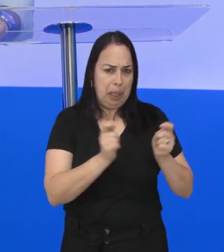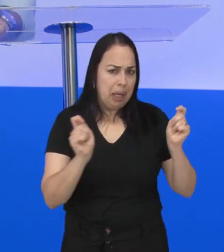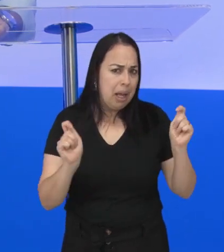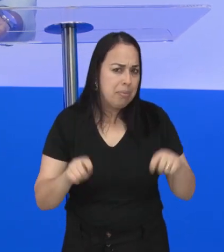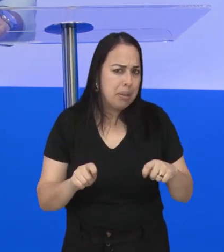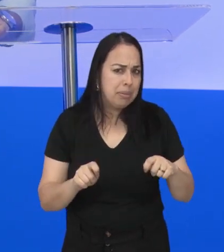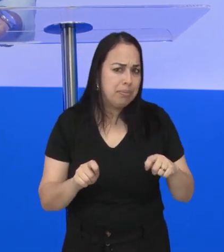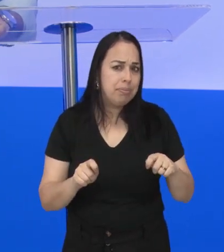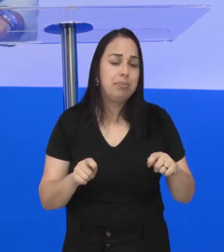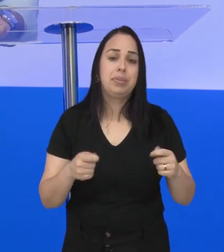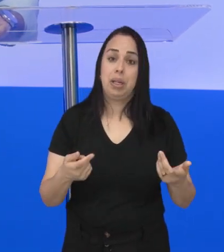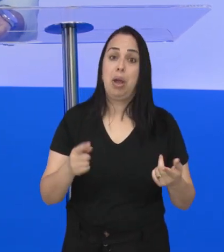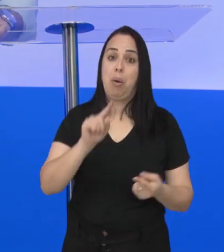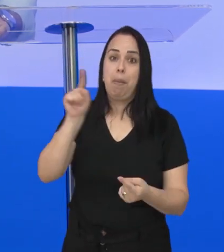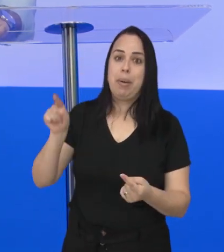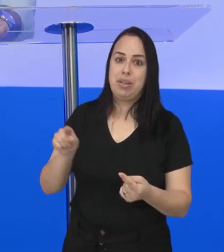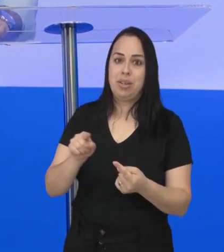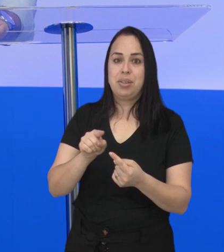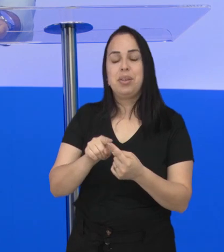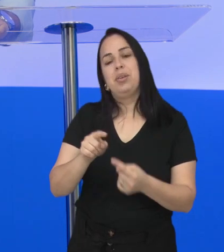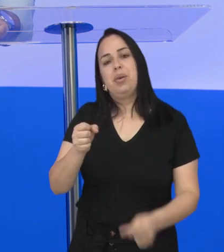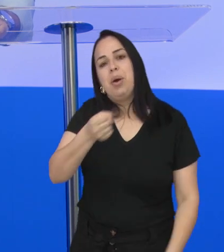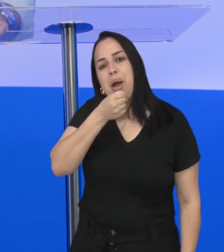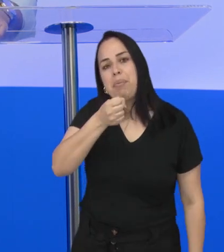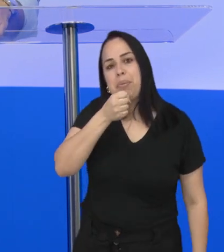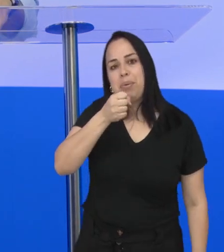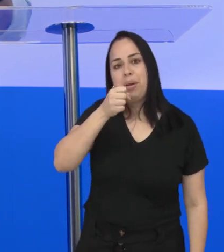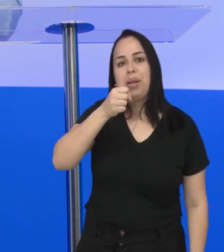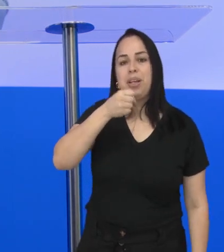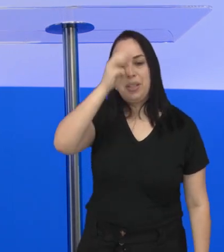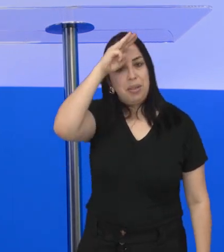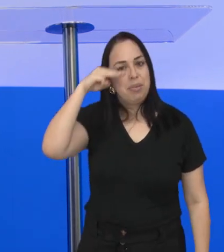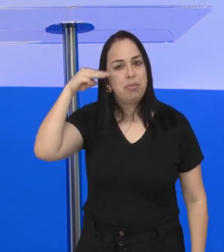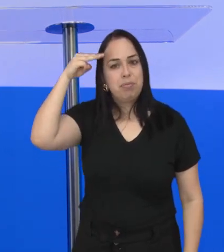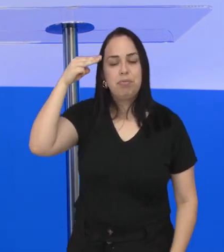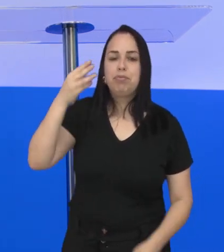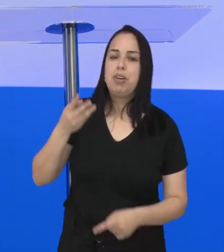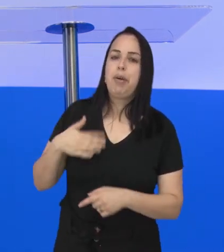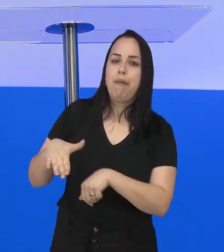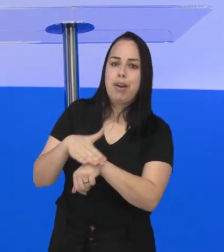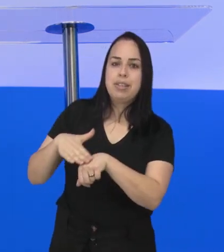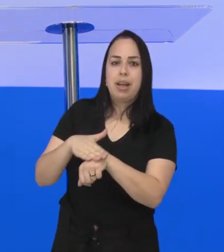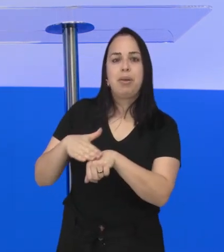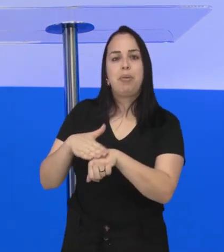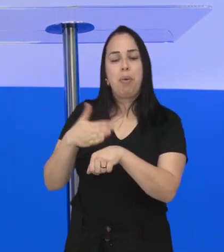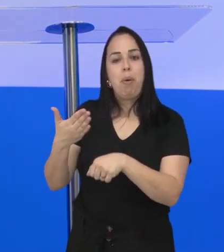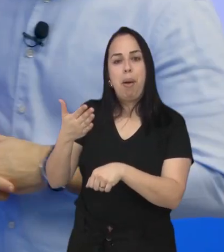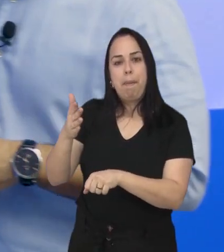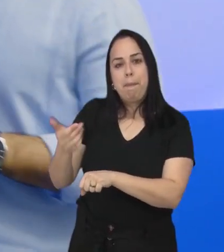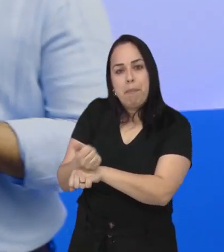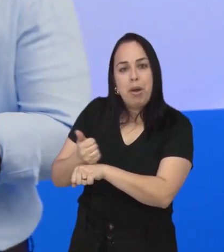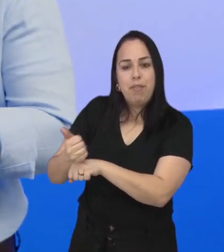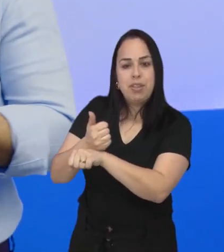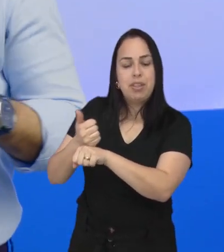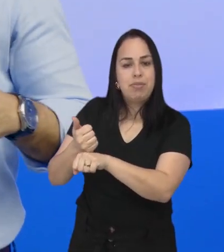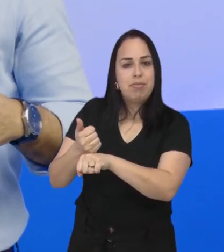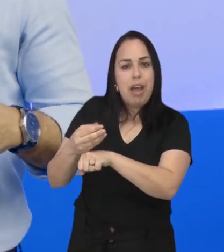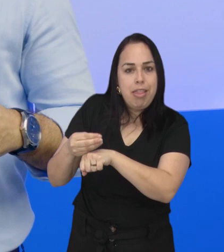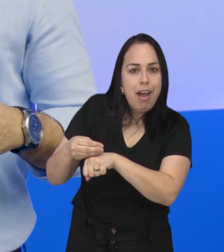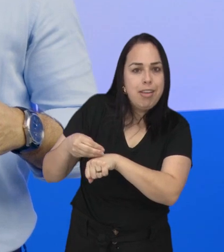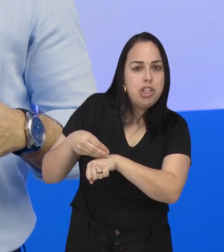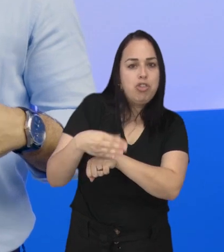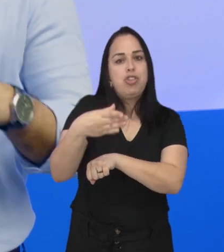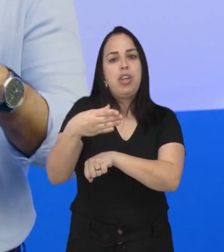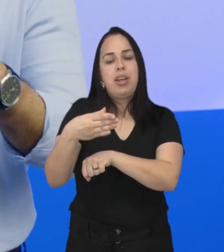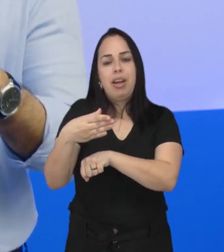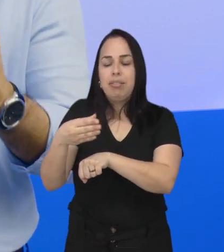é possível? Essa foi uma missão que o repórter Marvin Pinho foi apurar para a gente com um especialista. Ele vai trazer